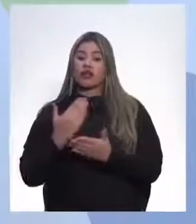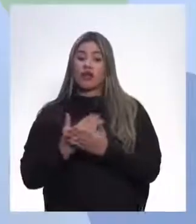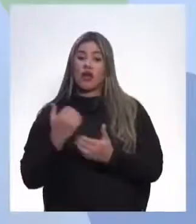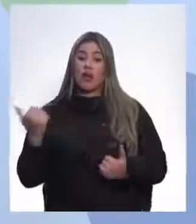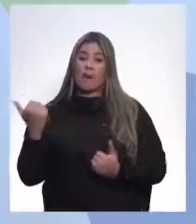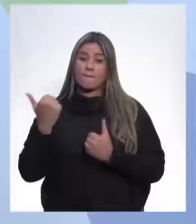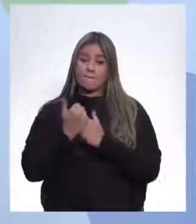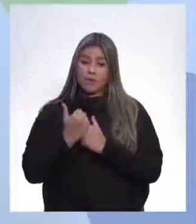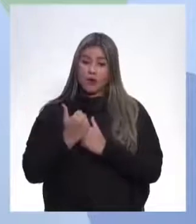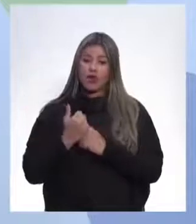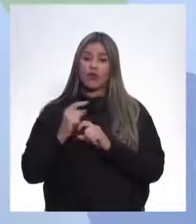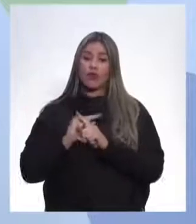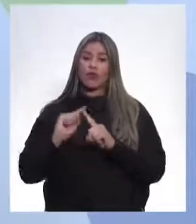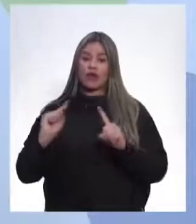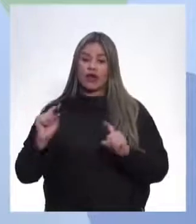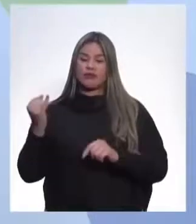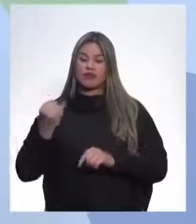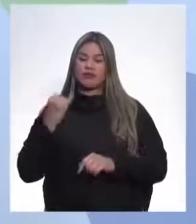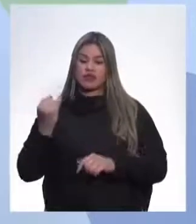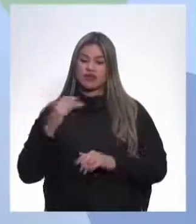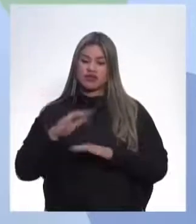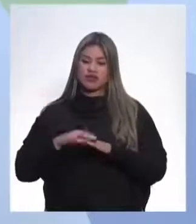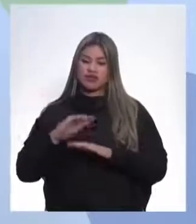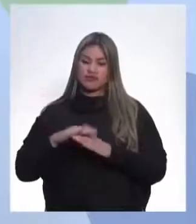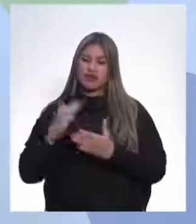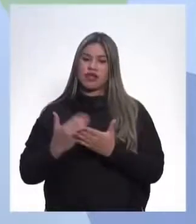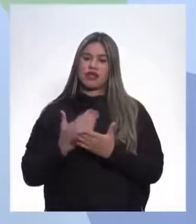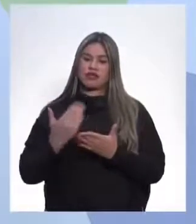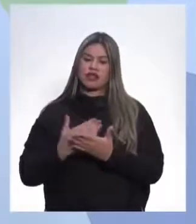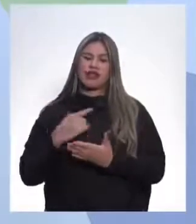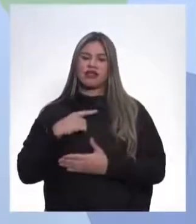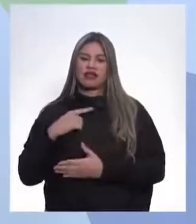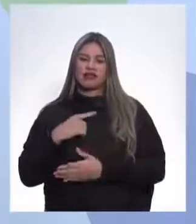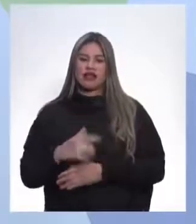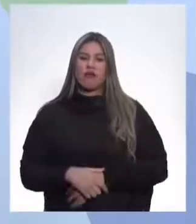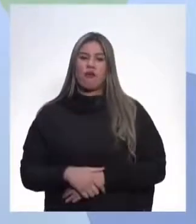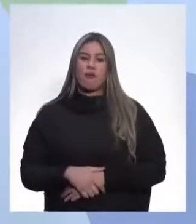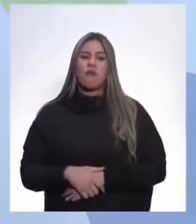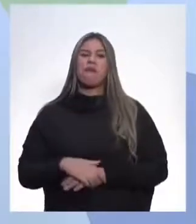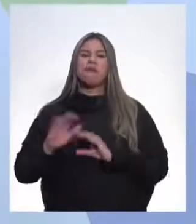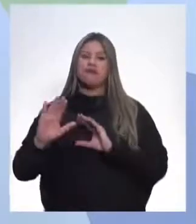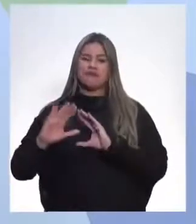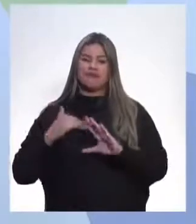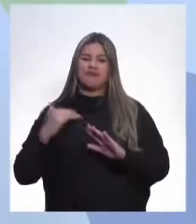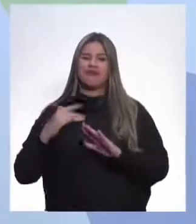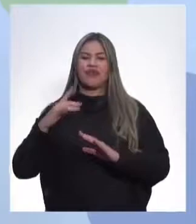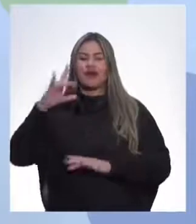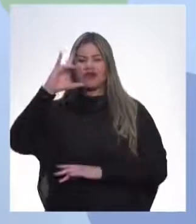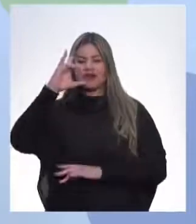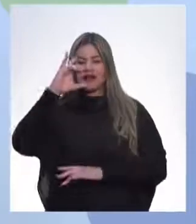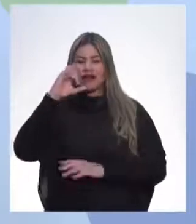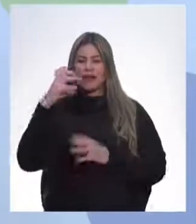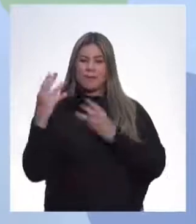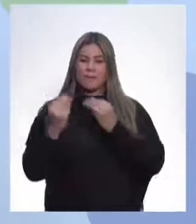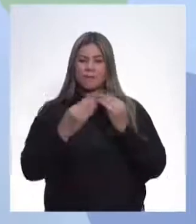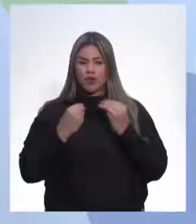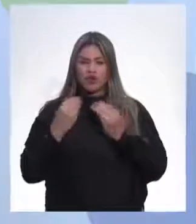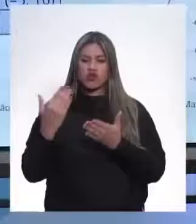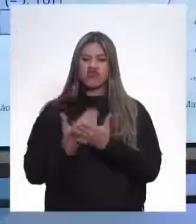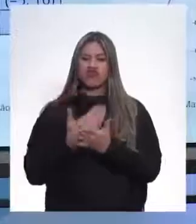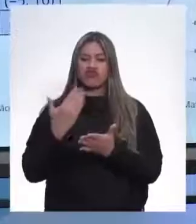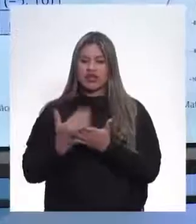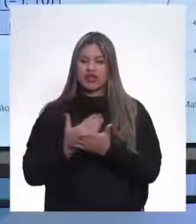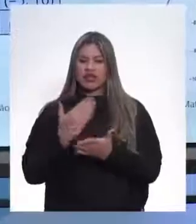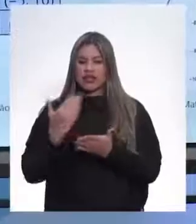para eles, mas é muito importante ter o caderno. E olha, ultimamente recebi muito, principalmente no Instagram, muitas imagens de